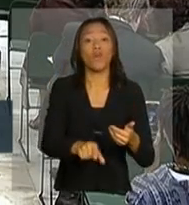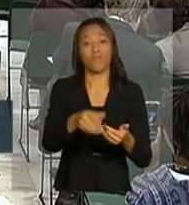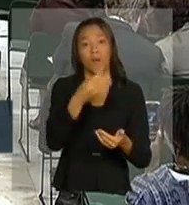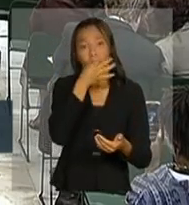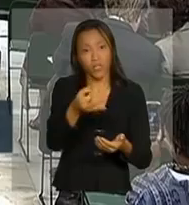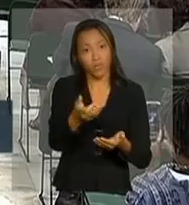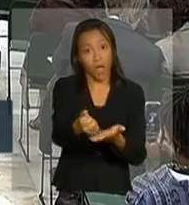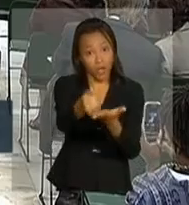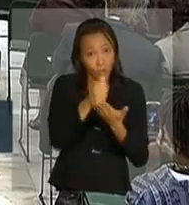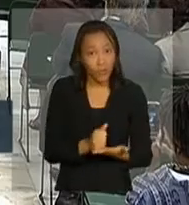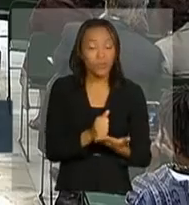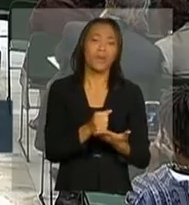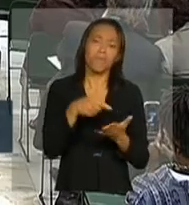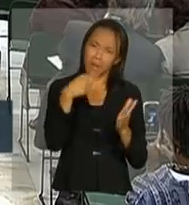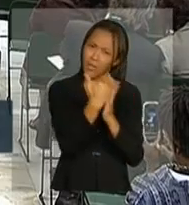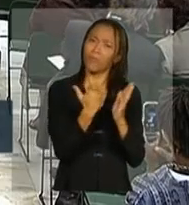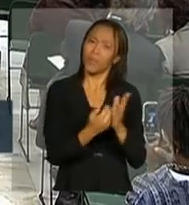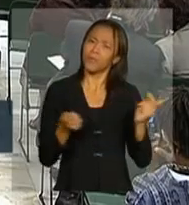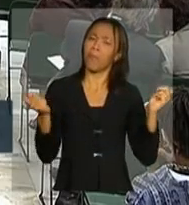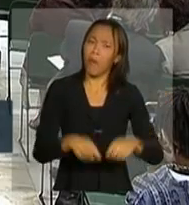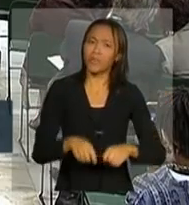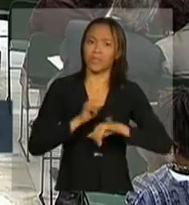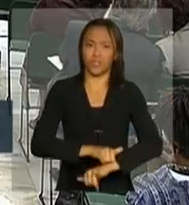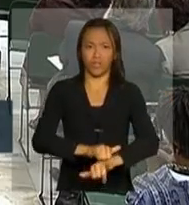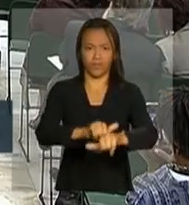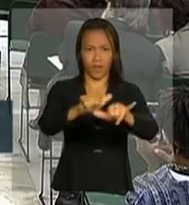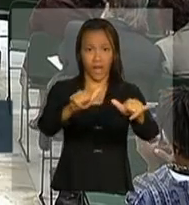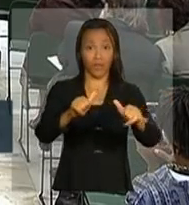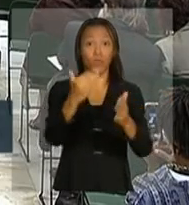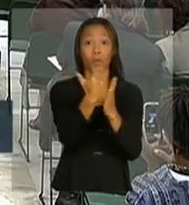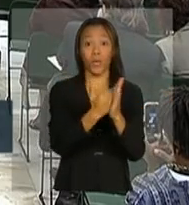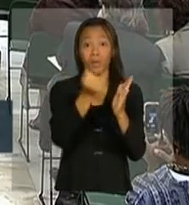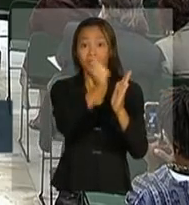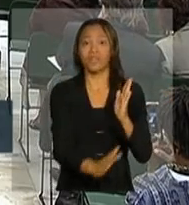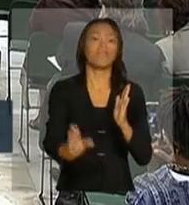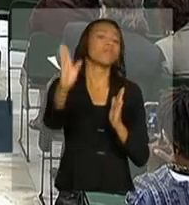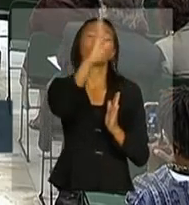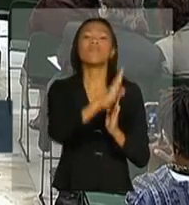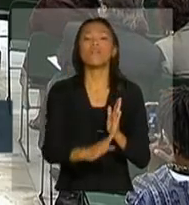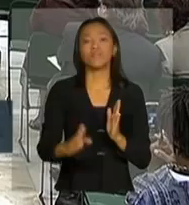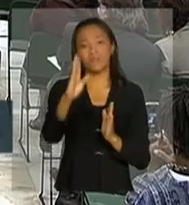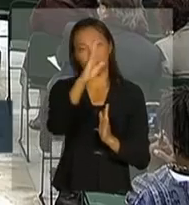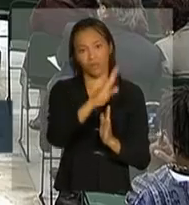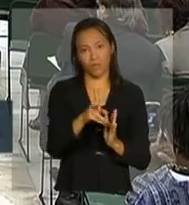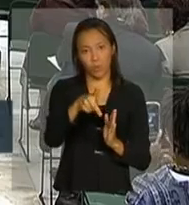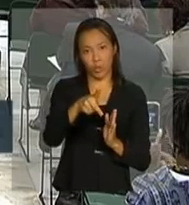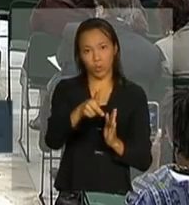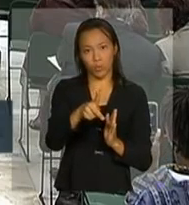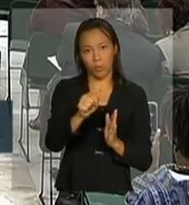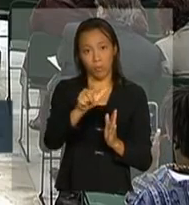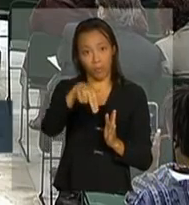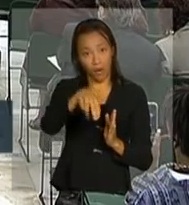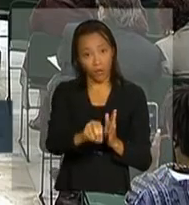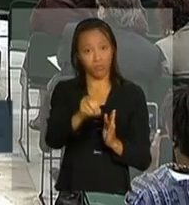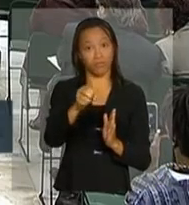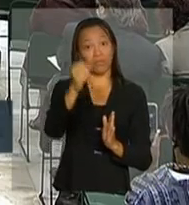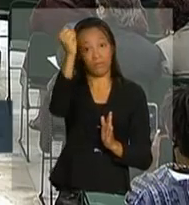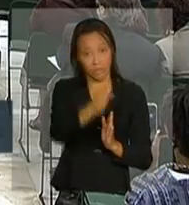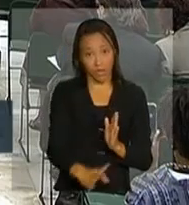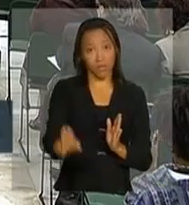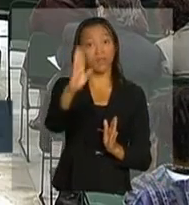o plano efetivamente possa ser lançado num programa nacional de no no plano nacional e aí